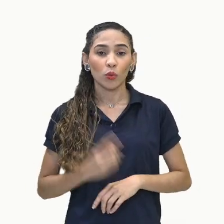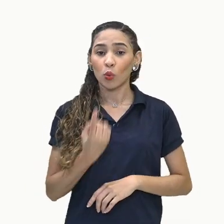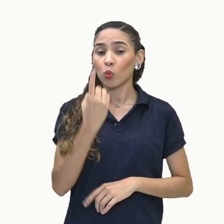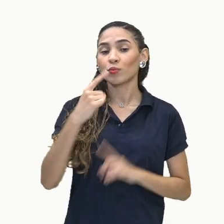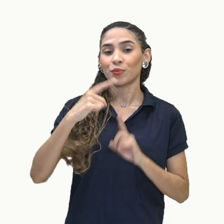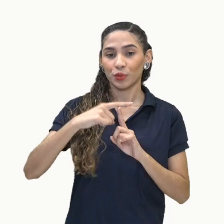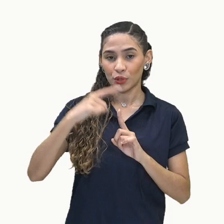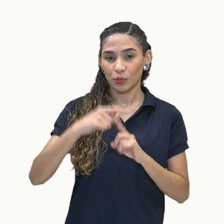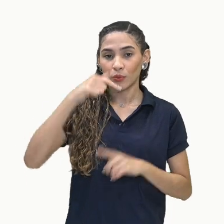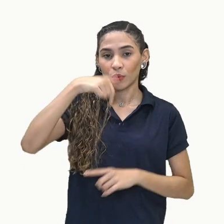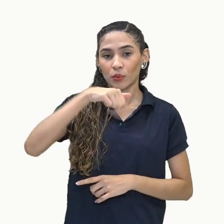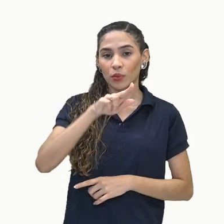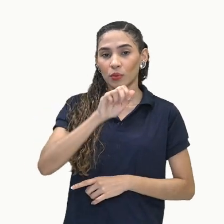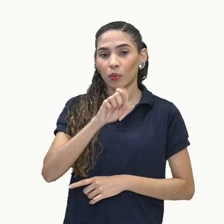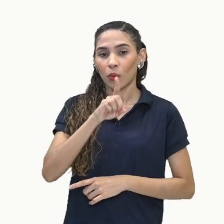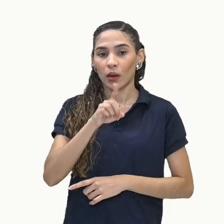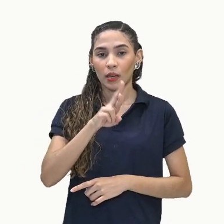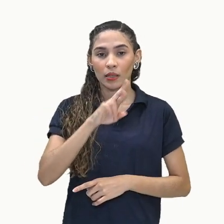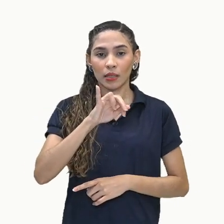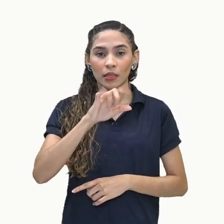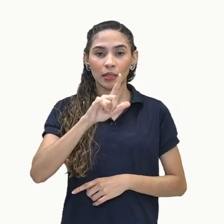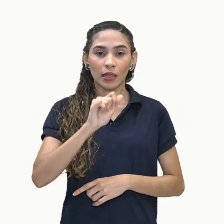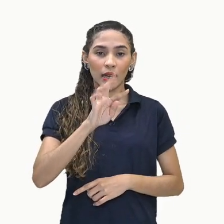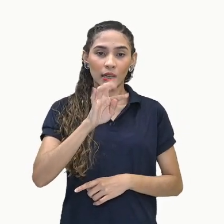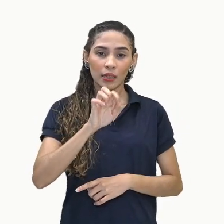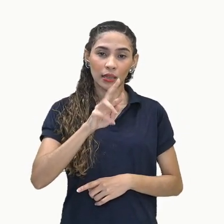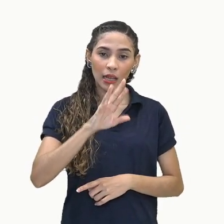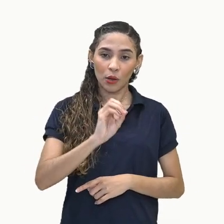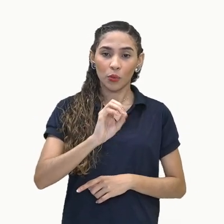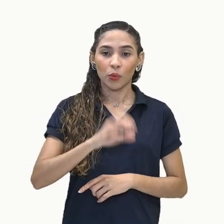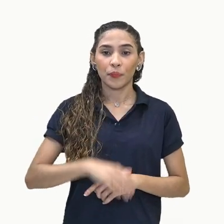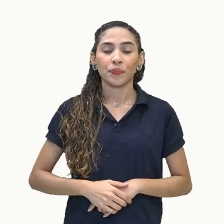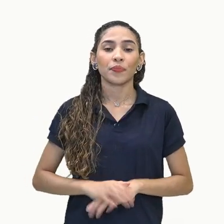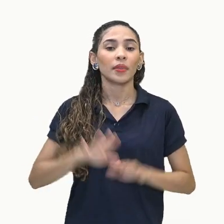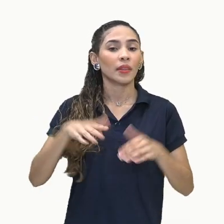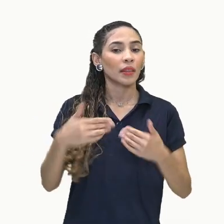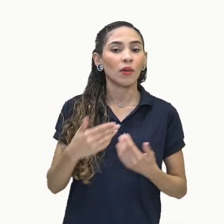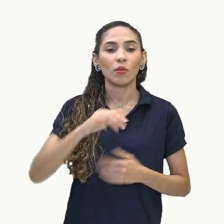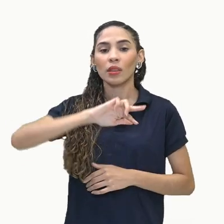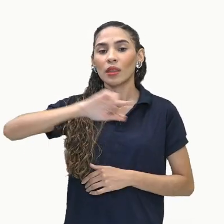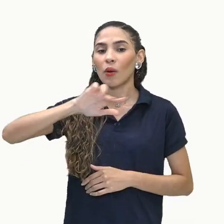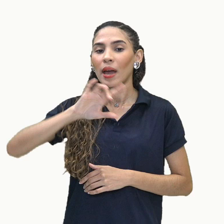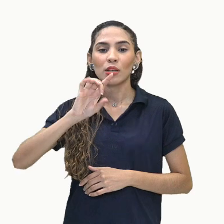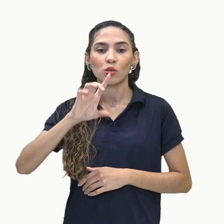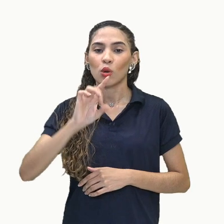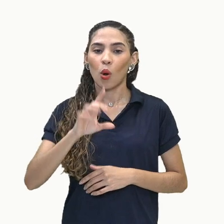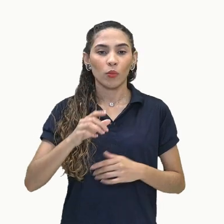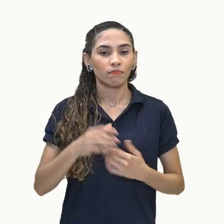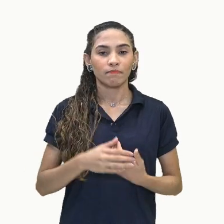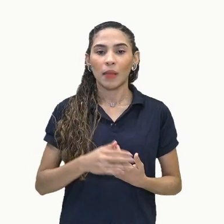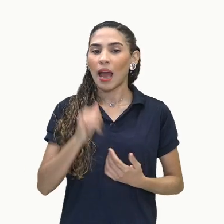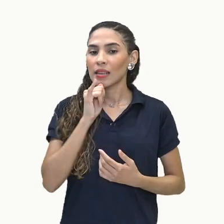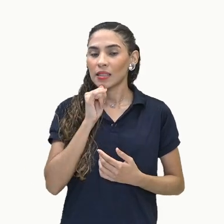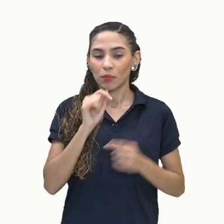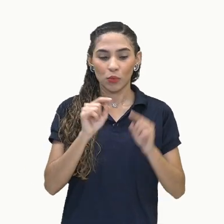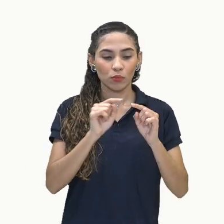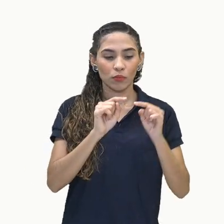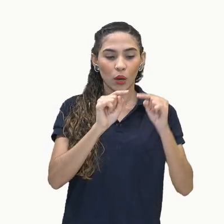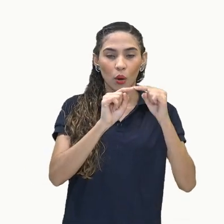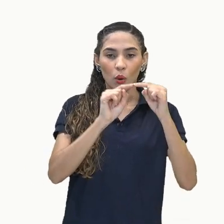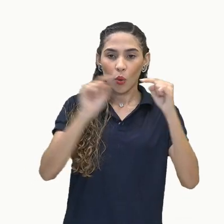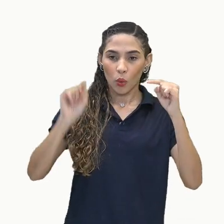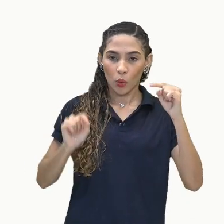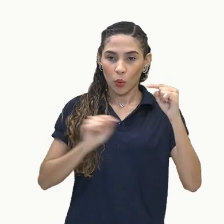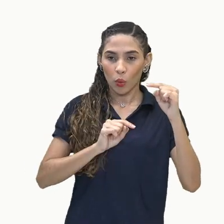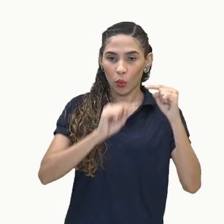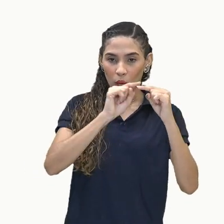de quadrilátero, tá? Então, não necessariamente, somente o quadrado é o polígono de 4 lados, tudo bem?